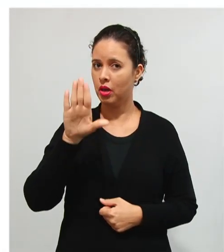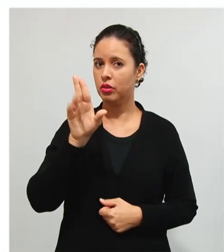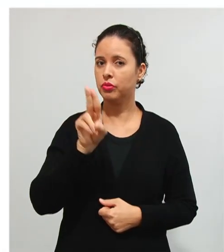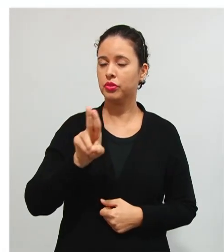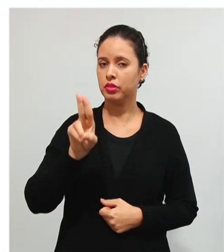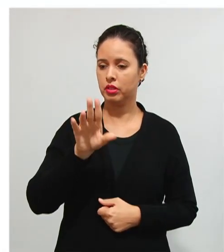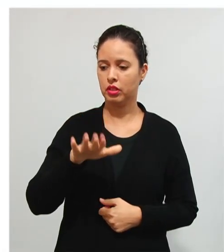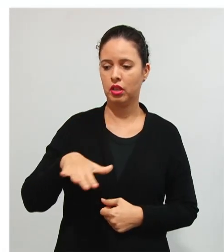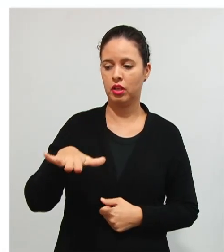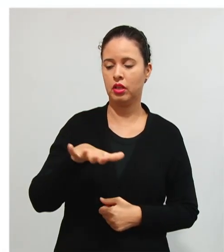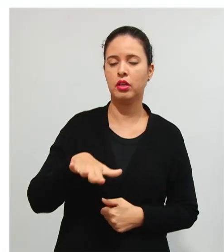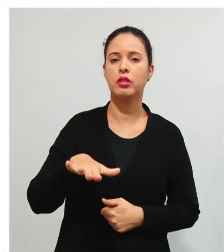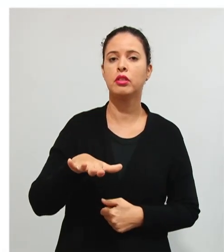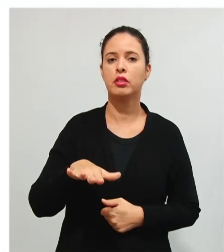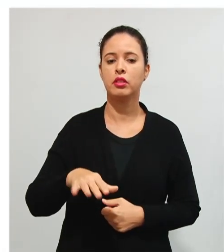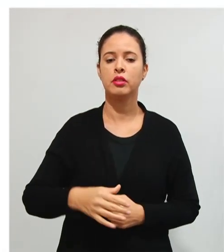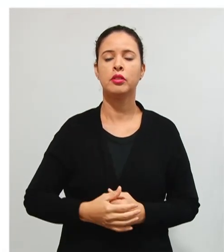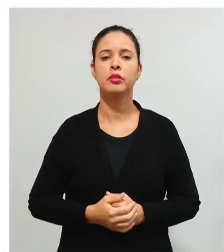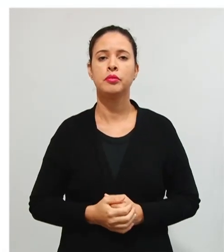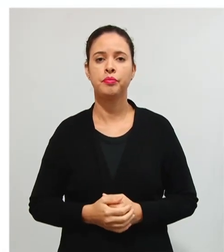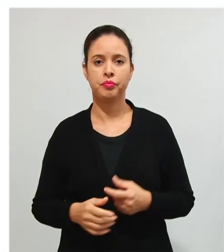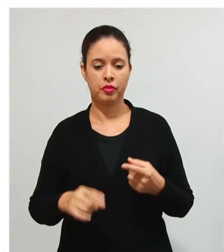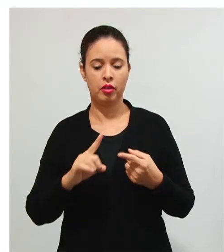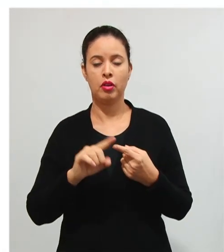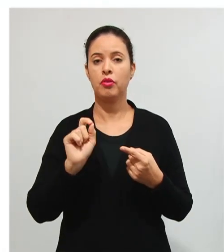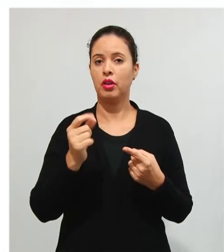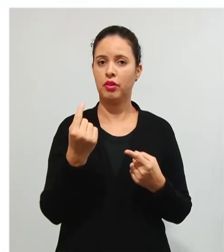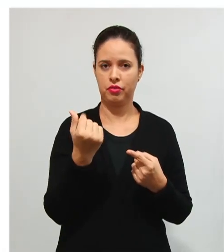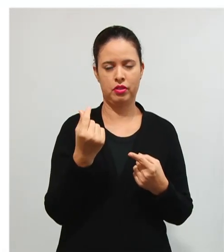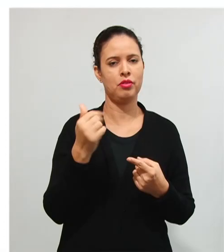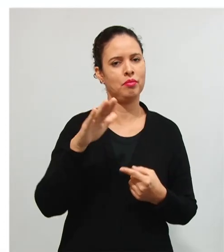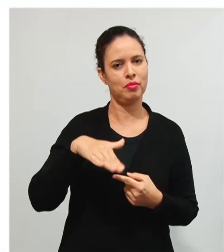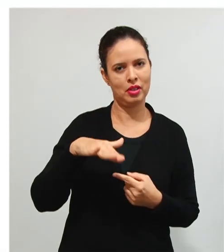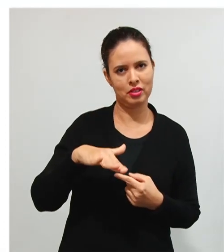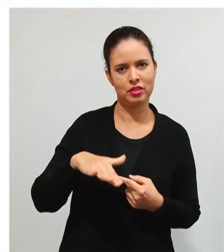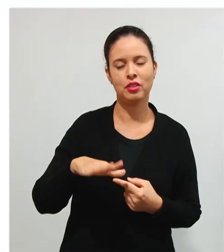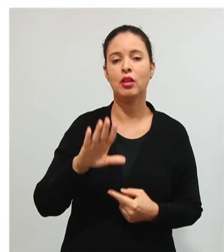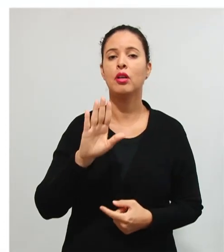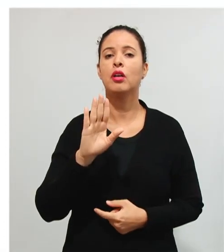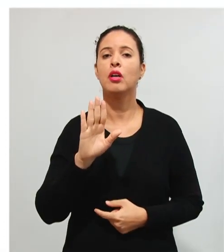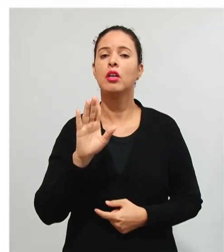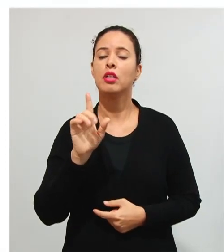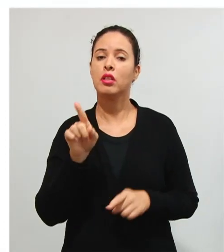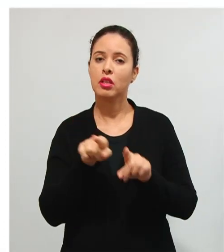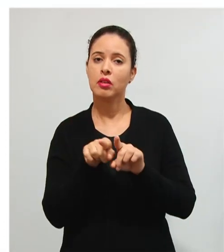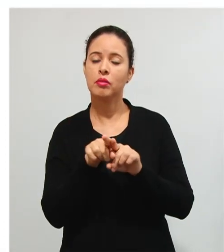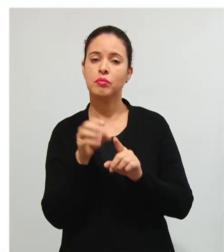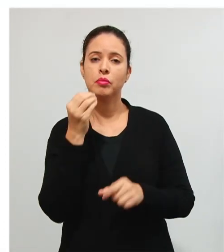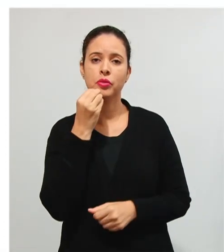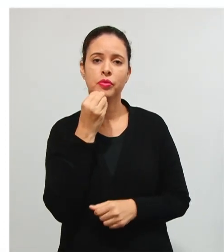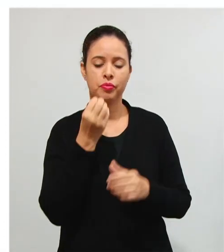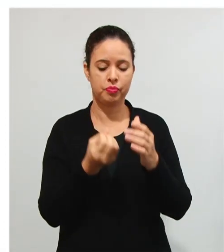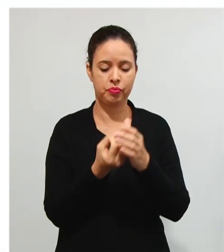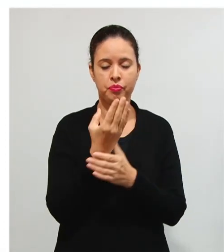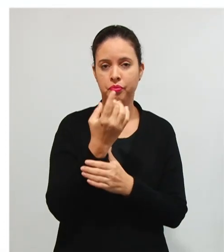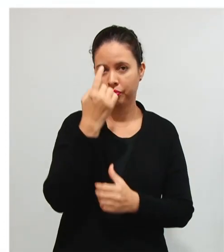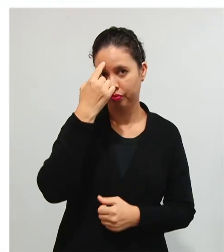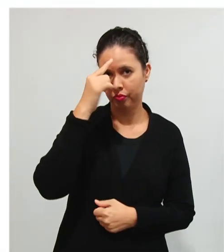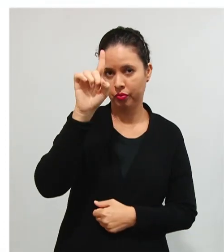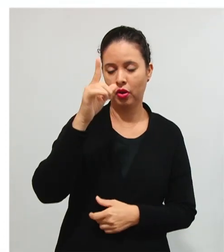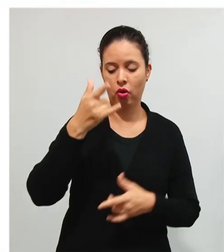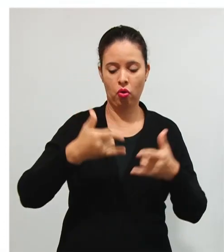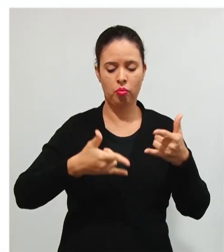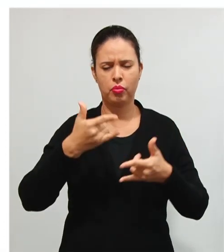utilizadas. Arduino, a vantagem é o custo e a possibilidade de criar